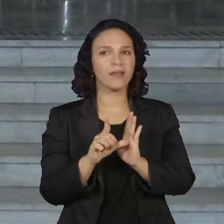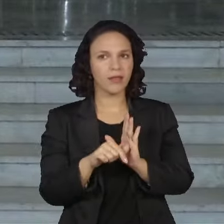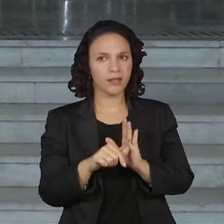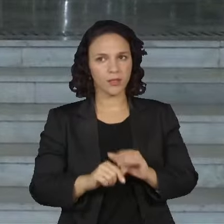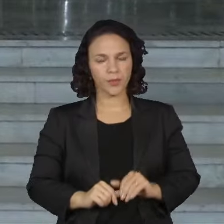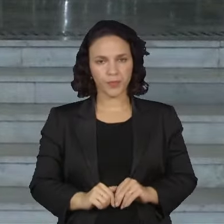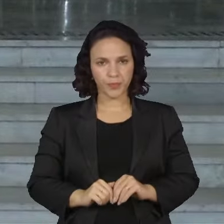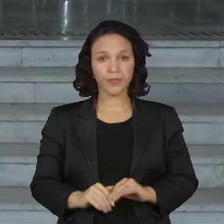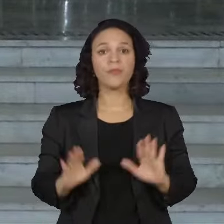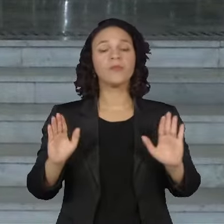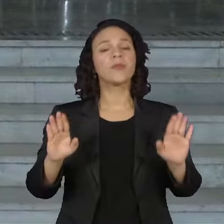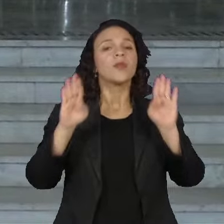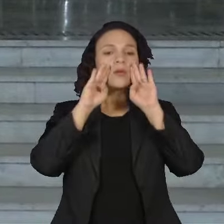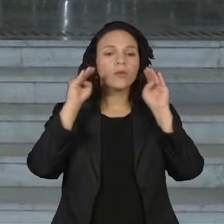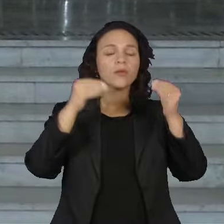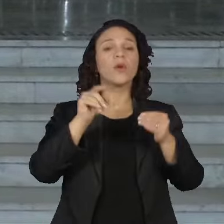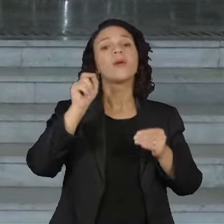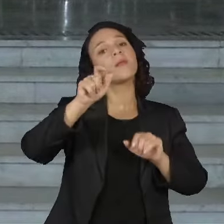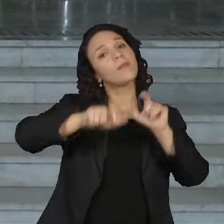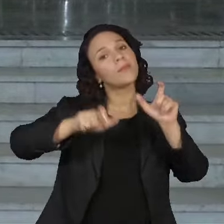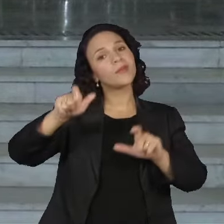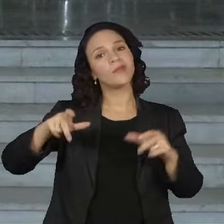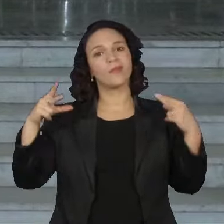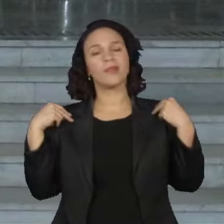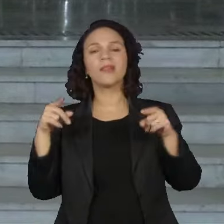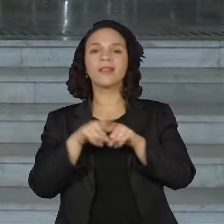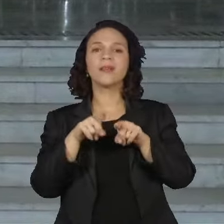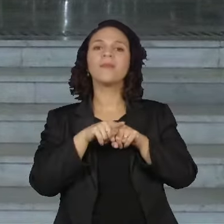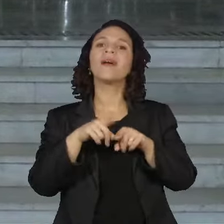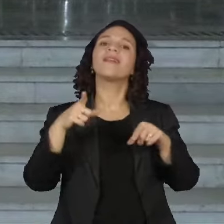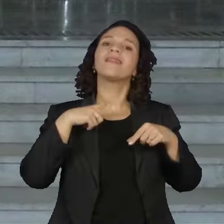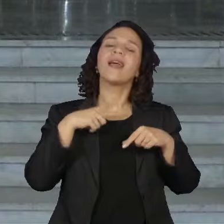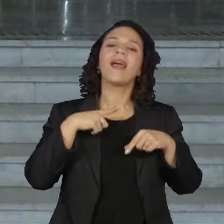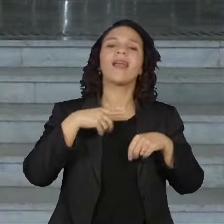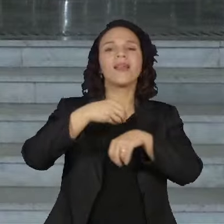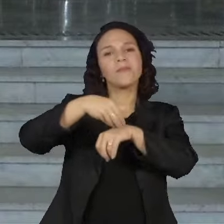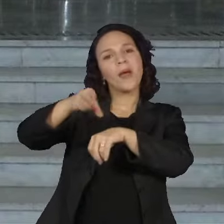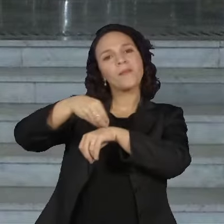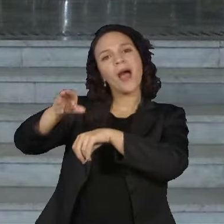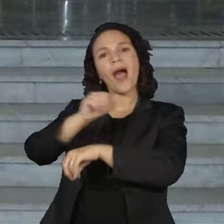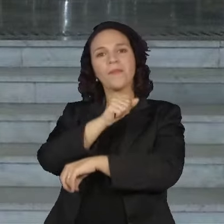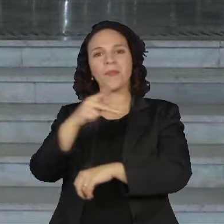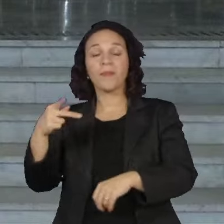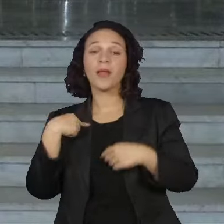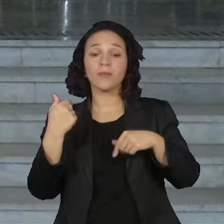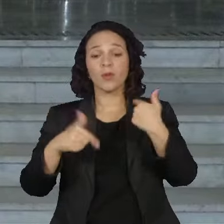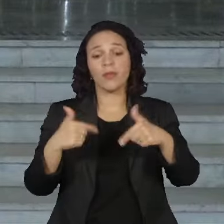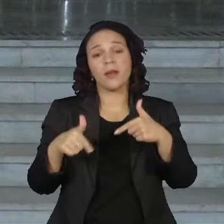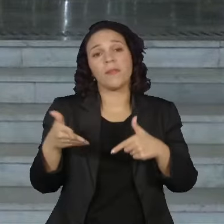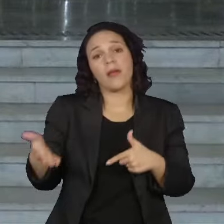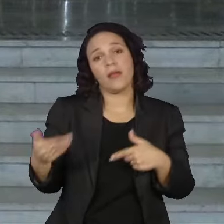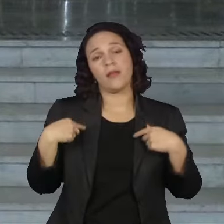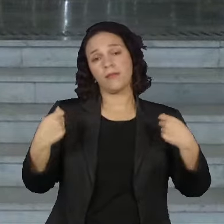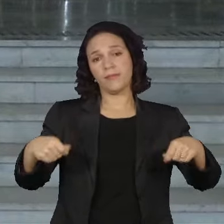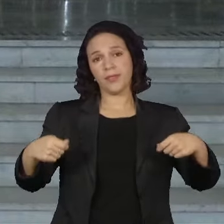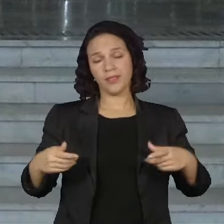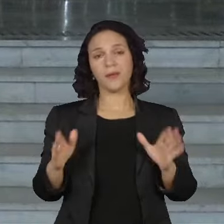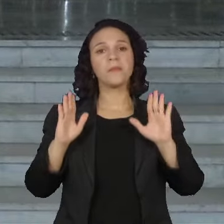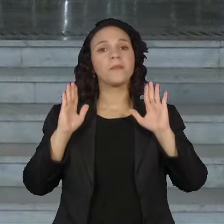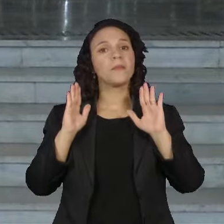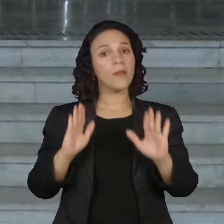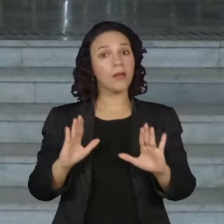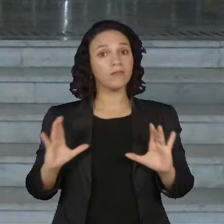desse programa é em motoristas e entregadores de aplicativo que precisam do veículo para trabalhar. Mas todos